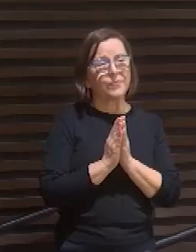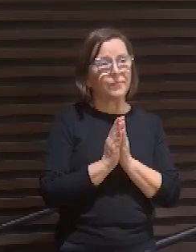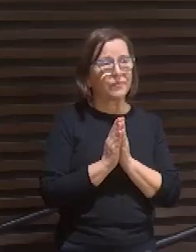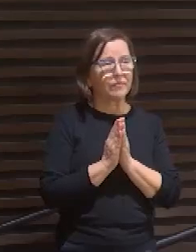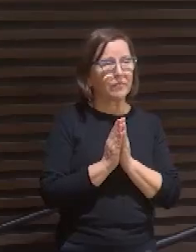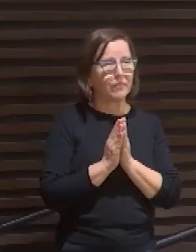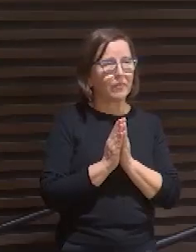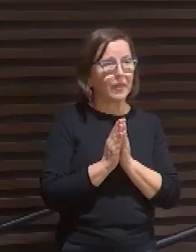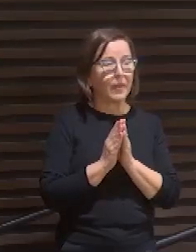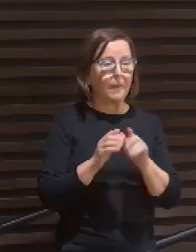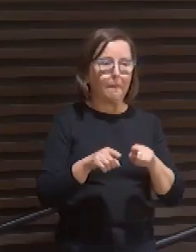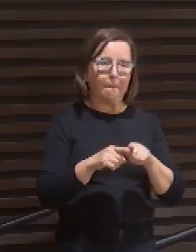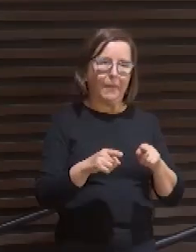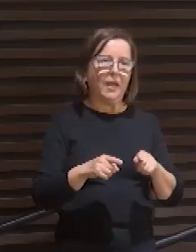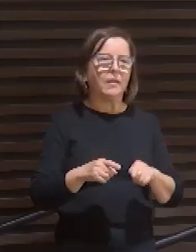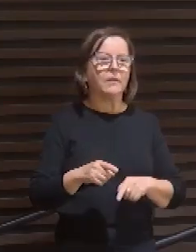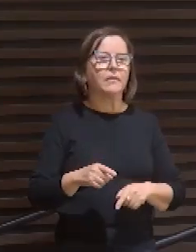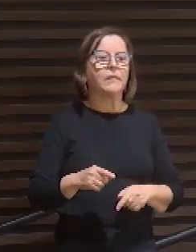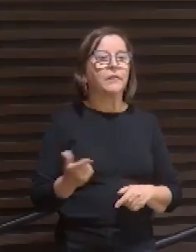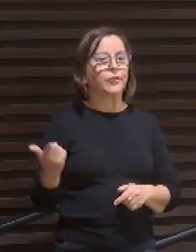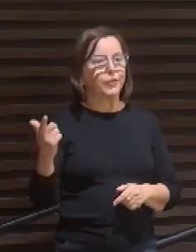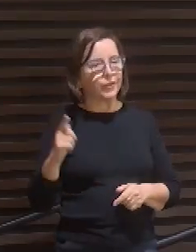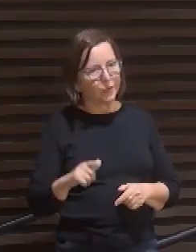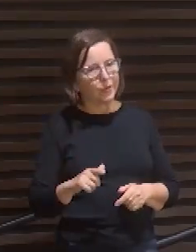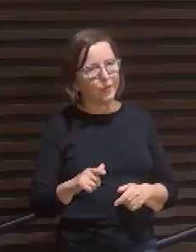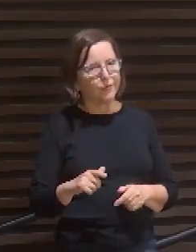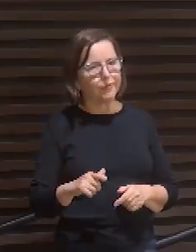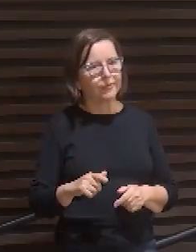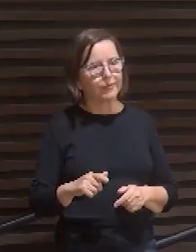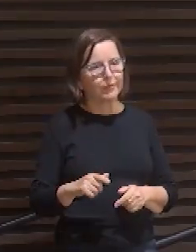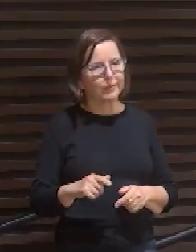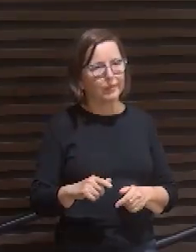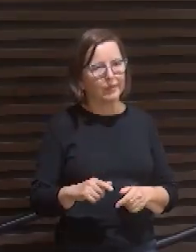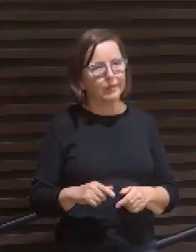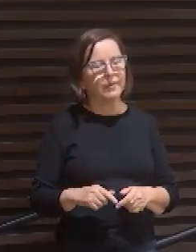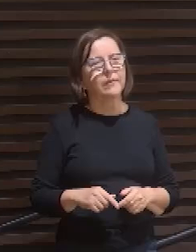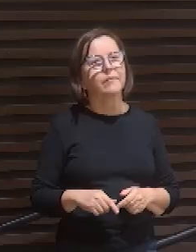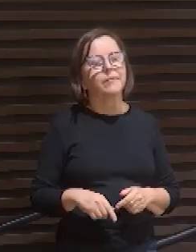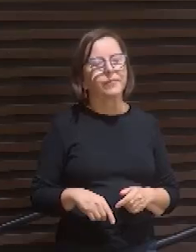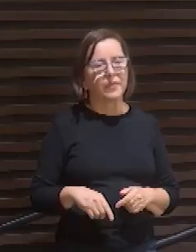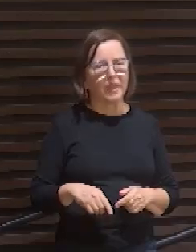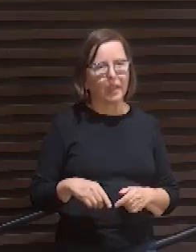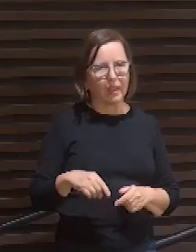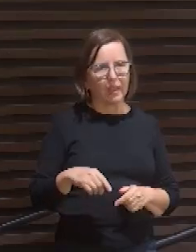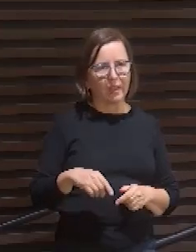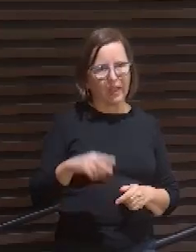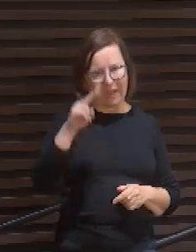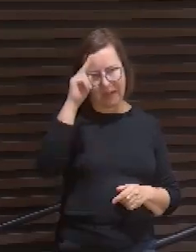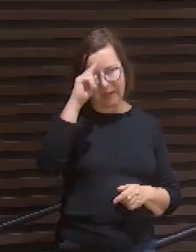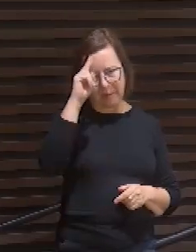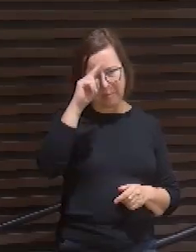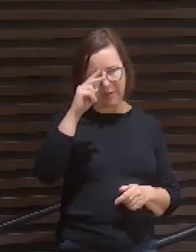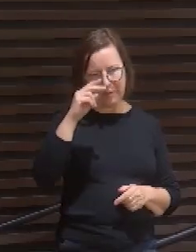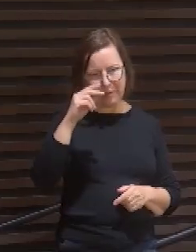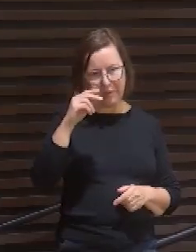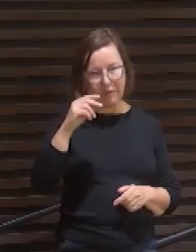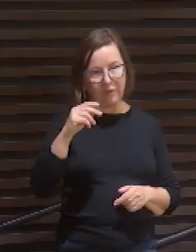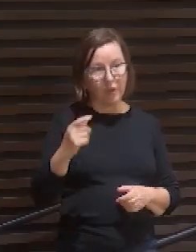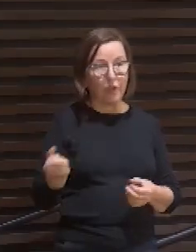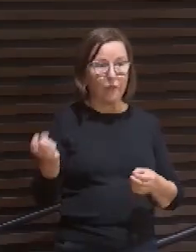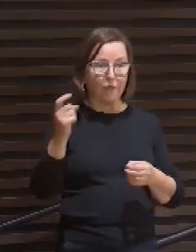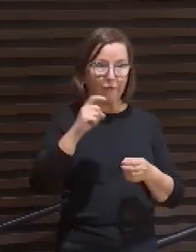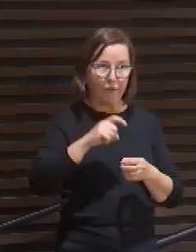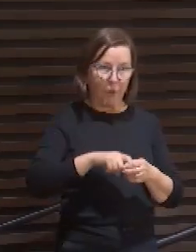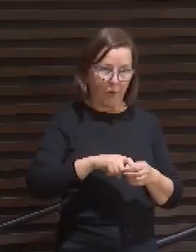e o negócio voltou. Ele foi para a cidade dele, chegou lá, ele contou para o pastor dele,